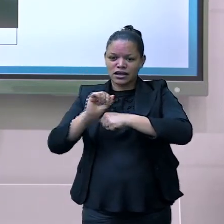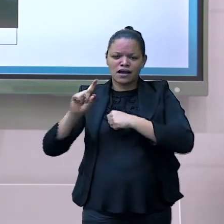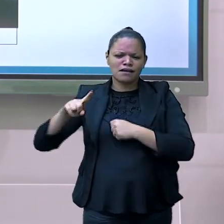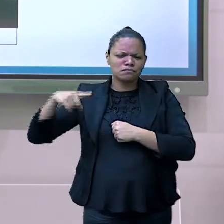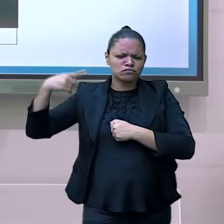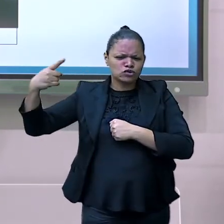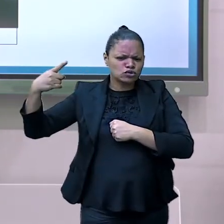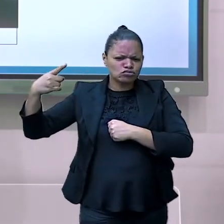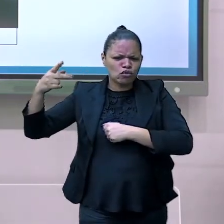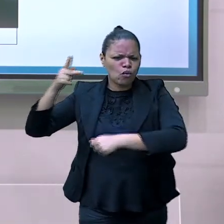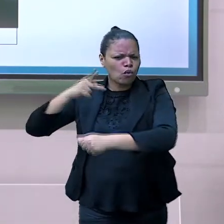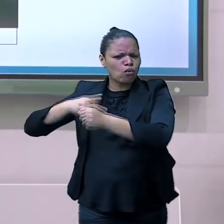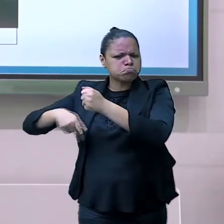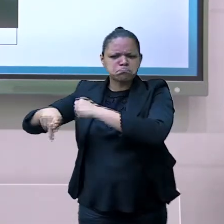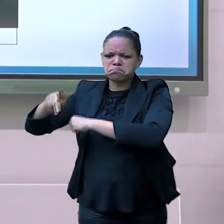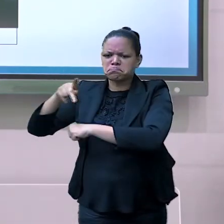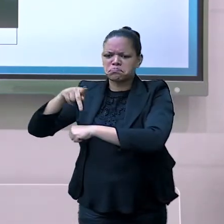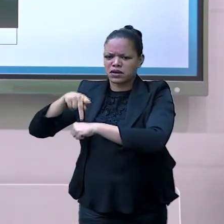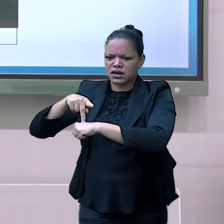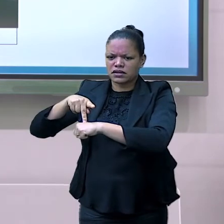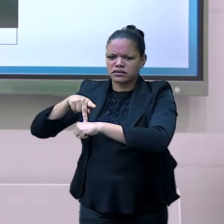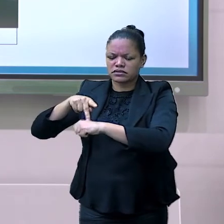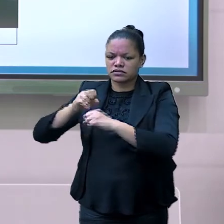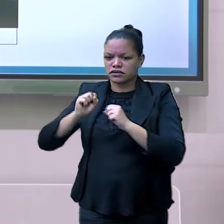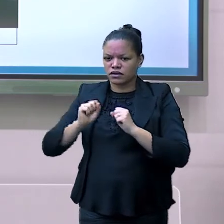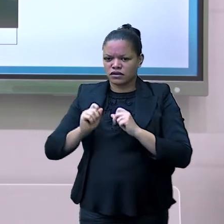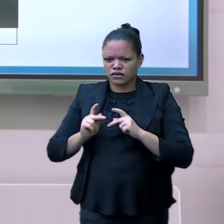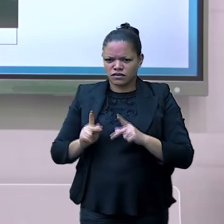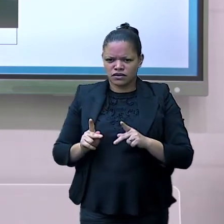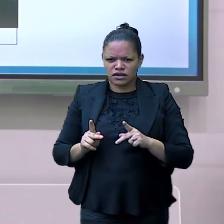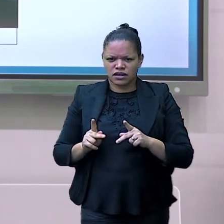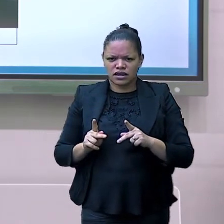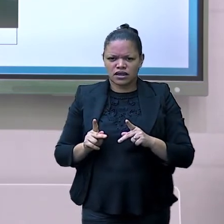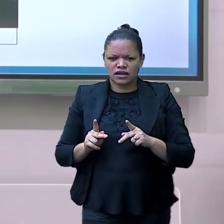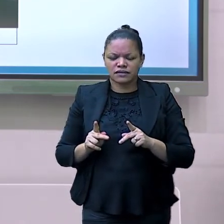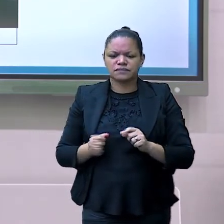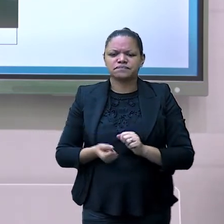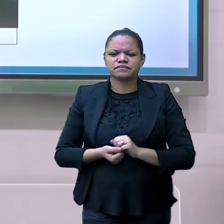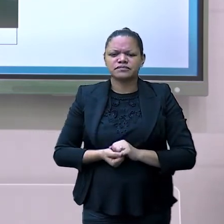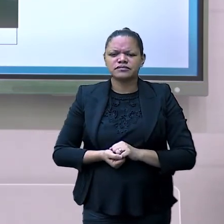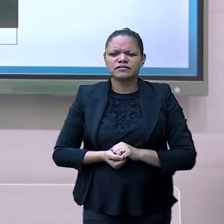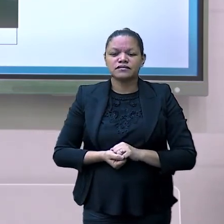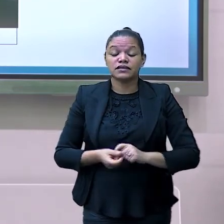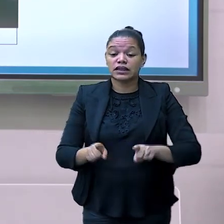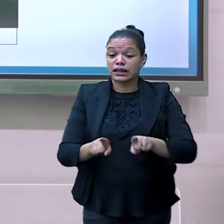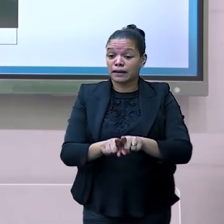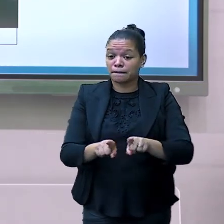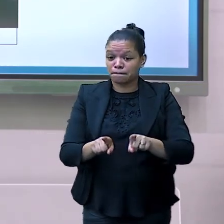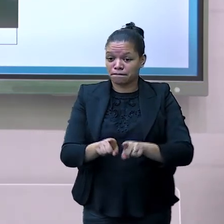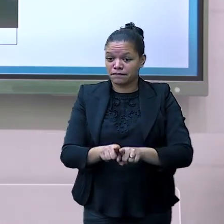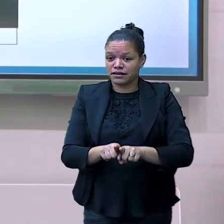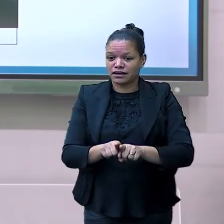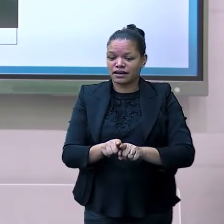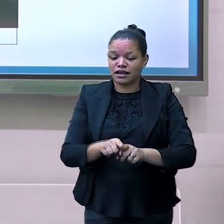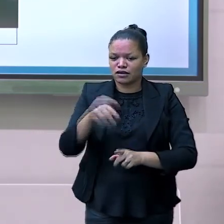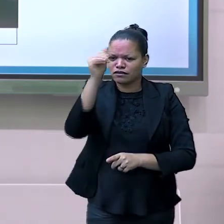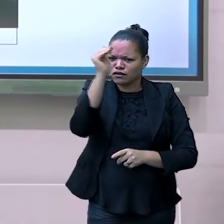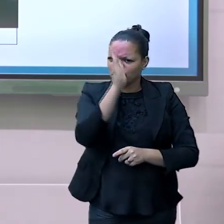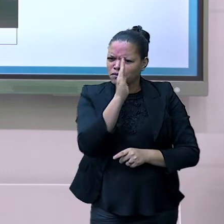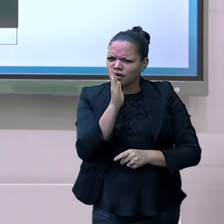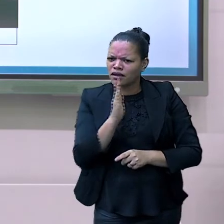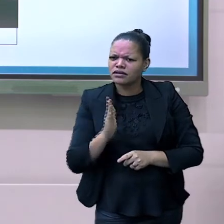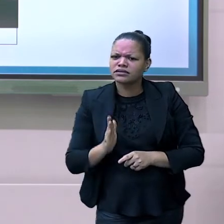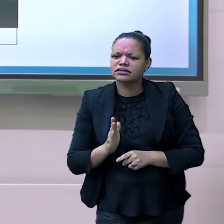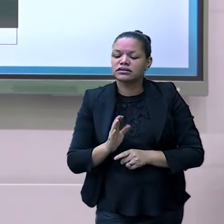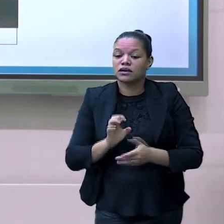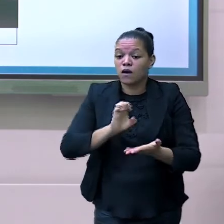a vacina ou também importa o insumo, né, principal para produzir a vacina aqui no país. Então